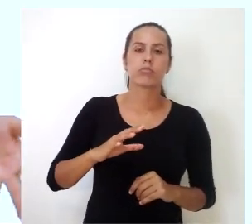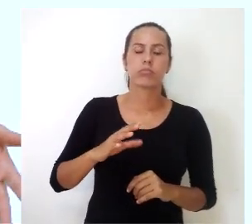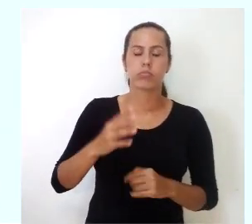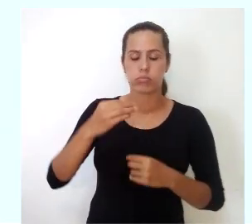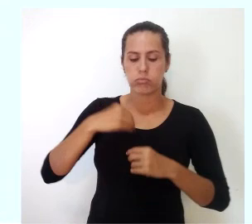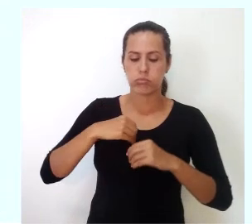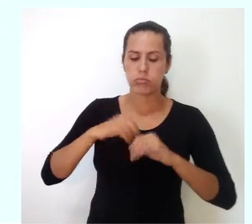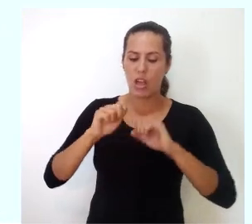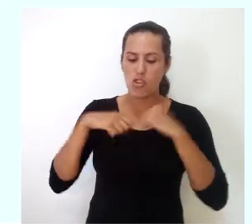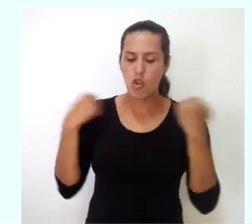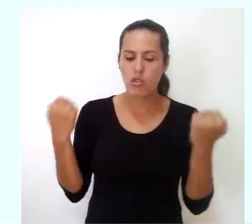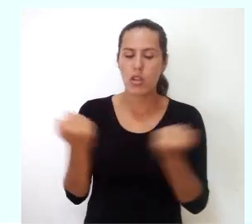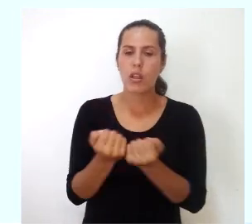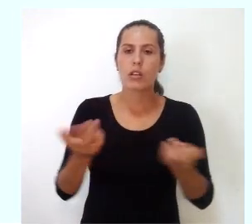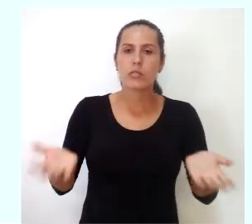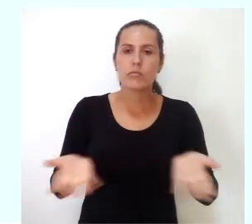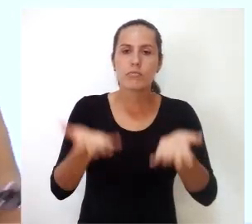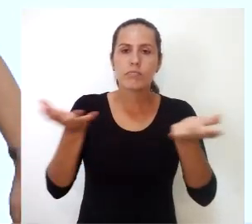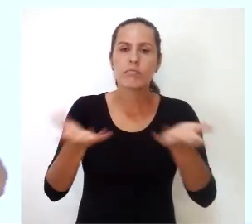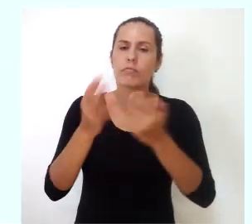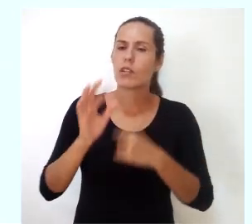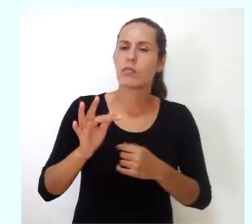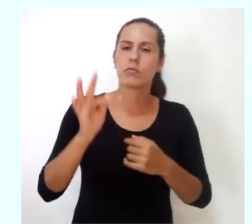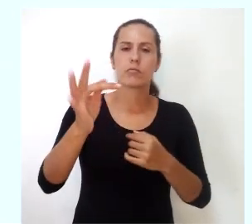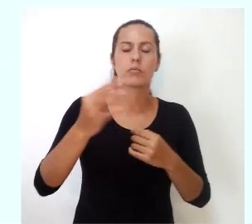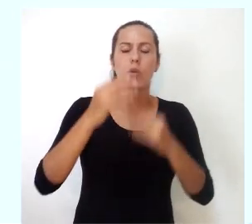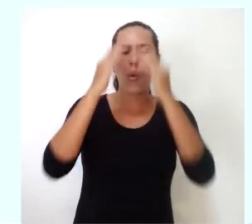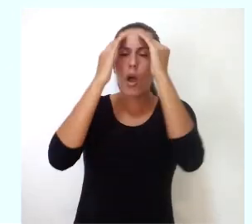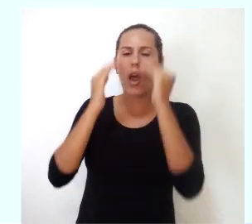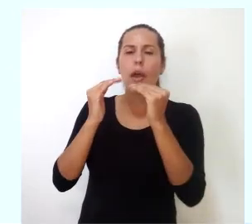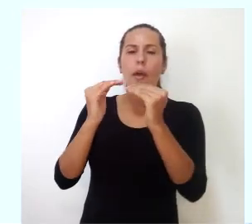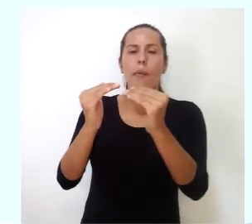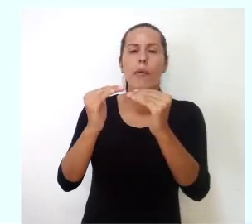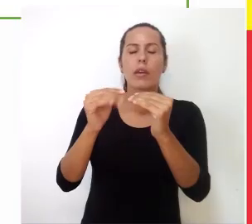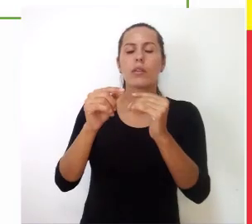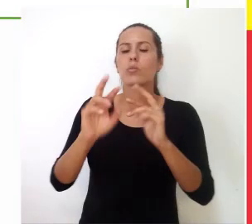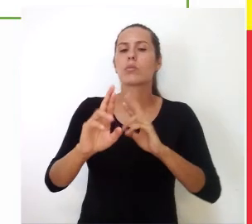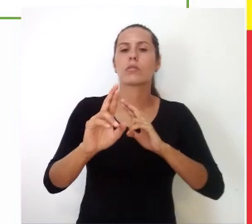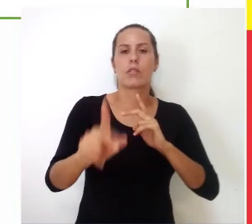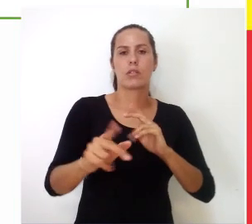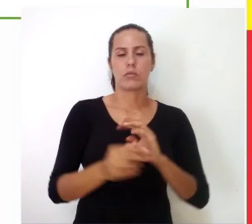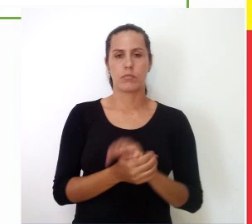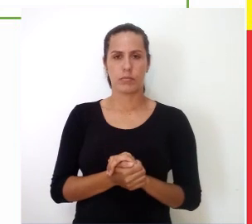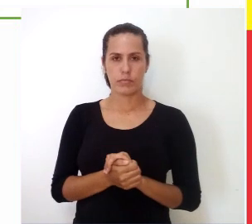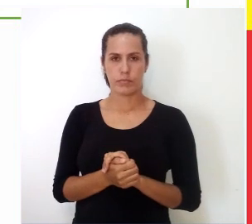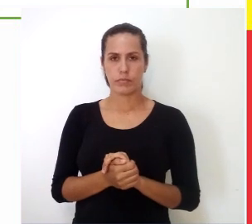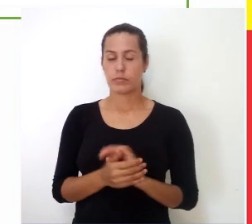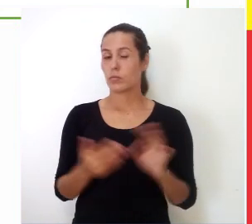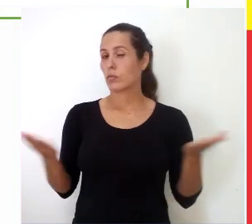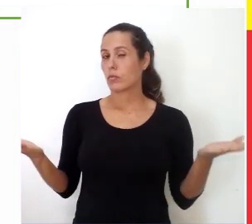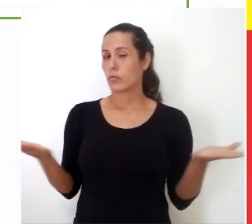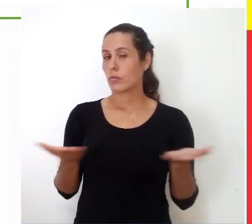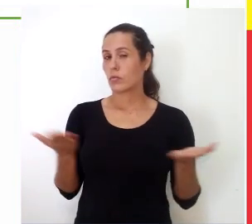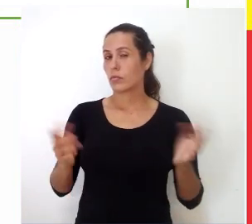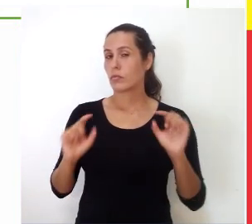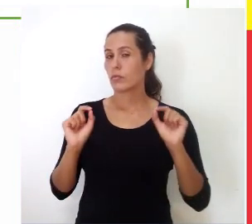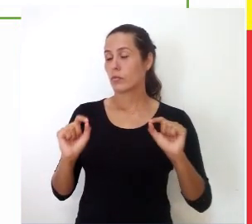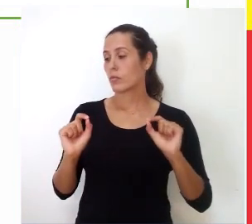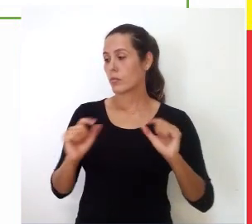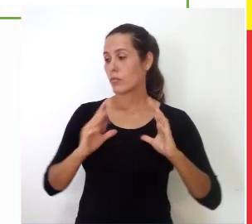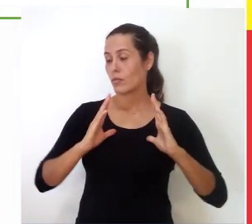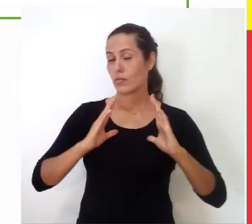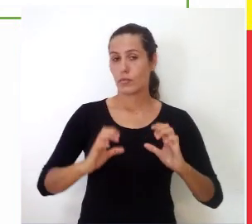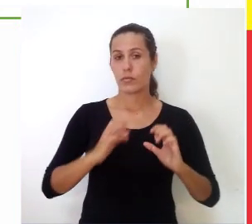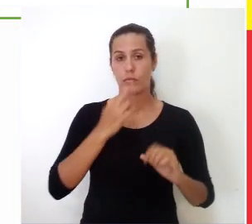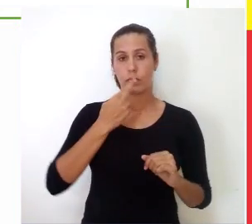a sociedade a questão do respeito ao diferente. Vamos lá aqui. Aqui nós temos o seguinte: a ética religiosa